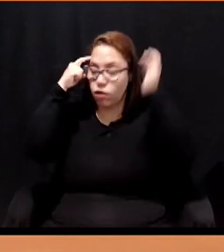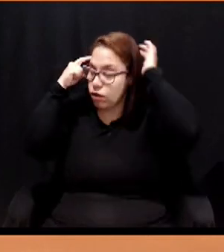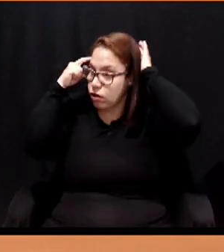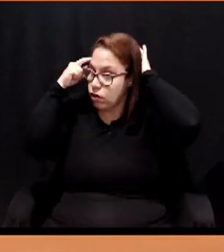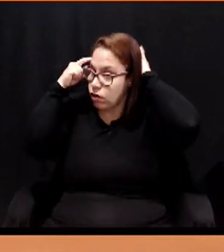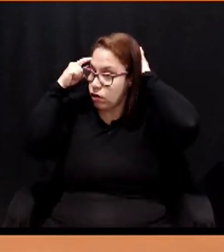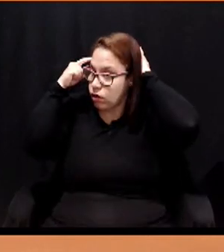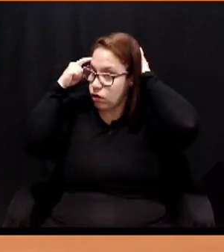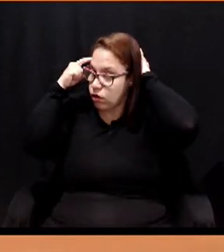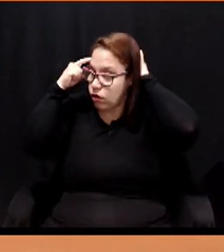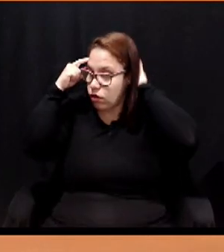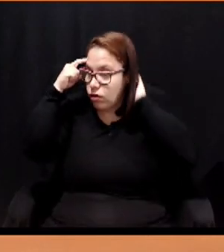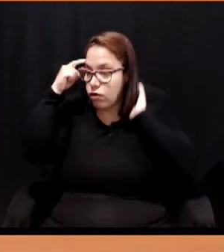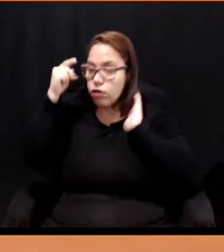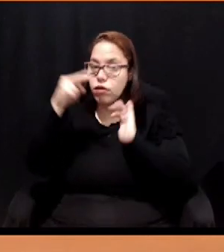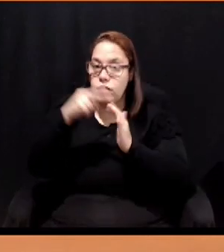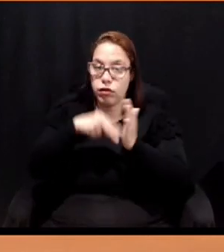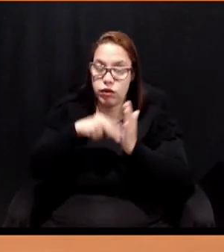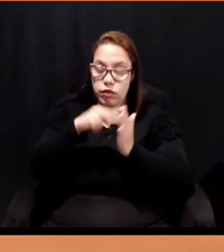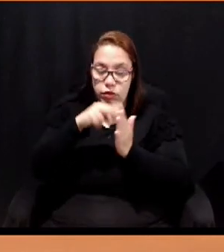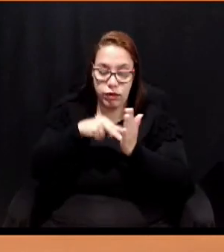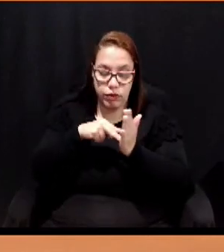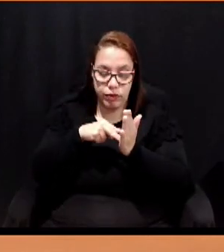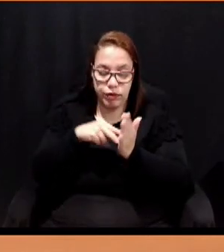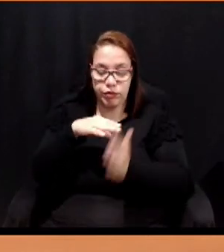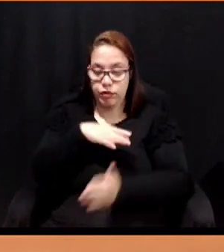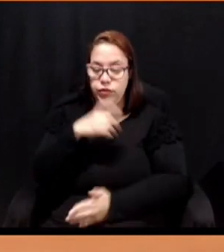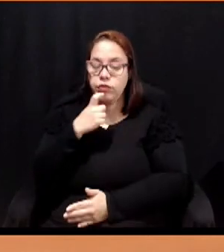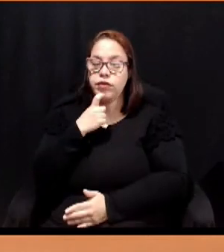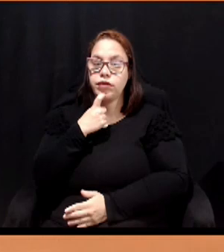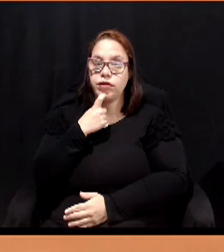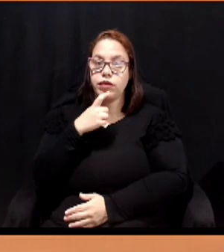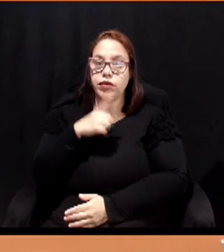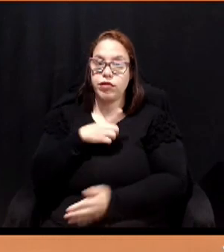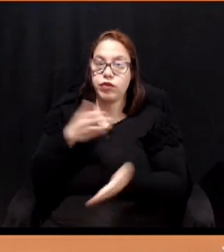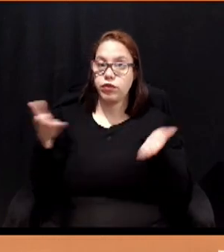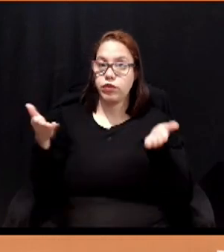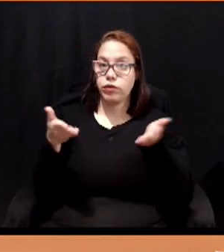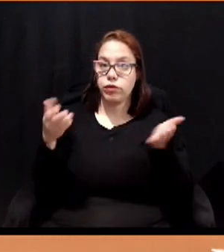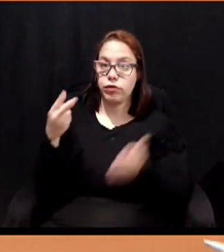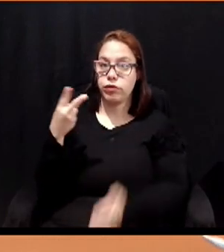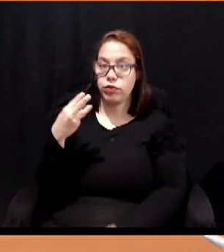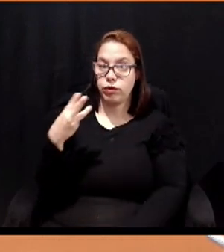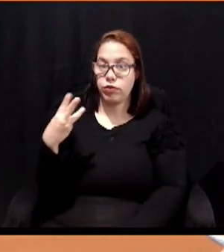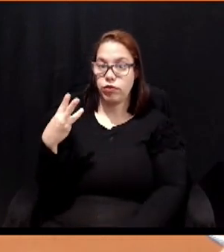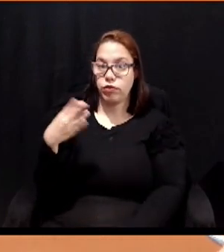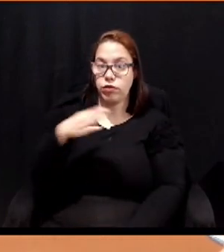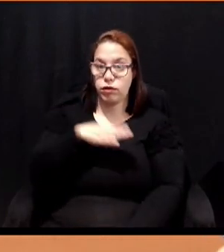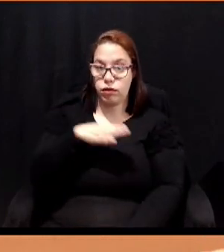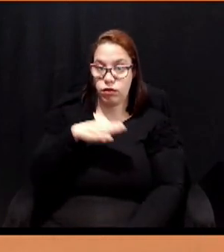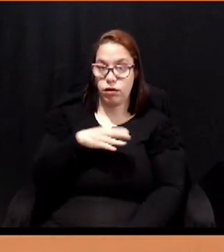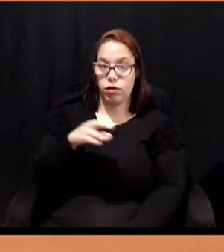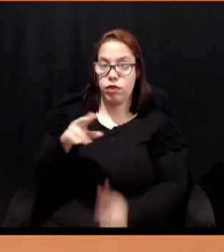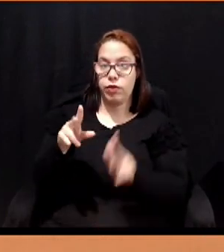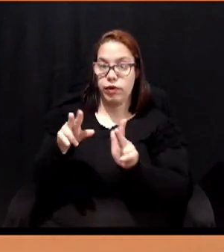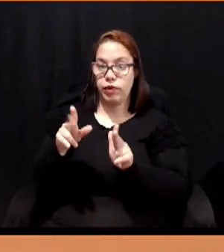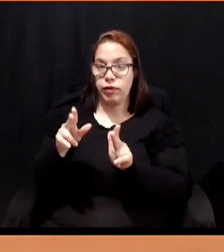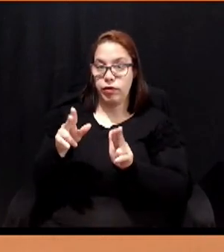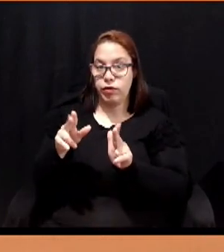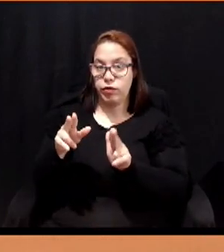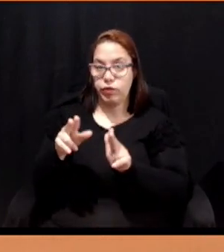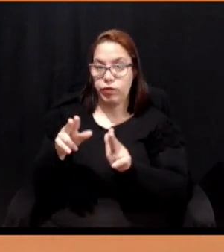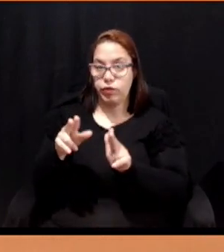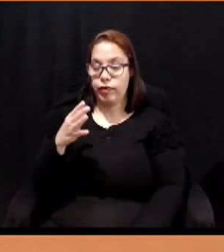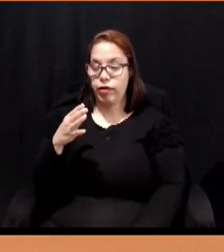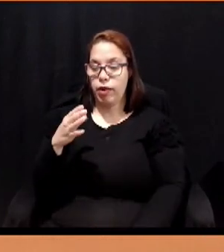aqui ainda, né, mas a cidade de Campinas tem hoje 23 cidades irmãs, né, divididas em 4 continentes. Então, a gente